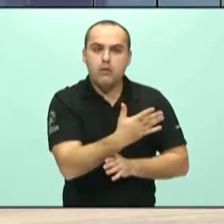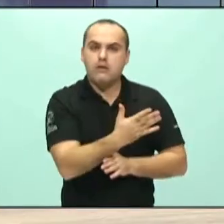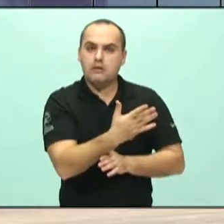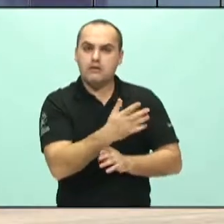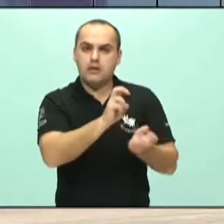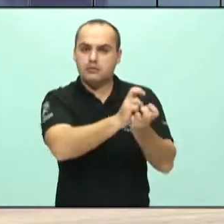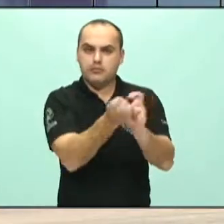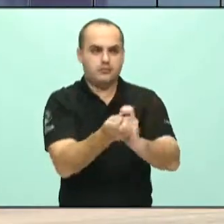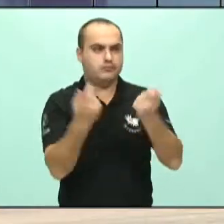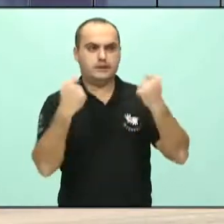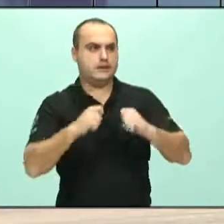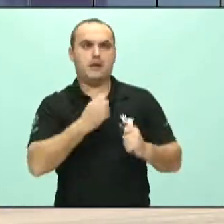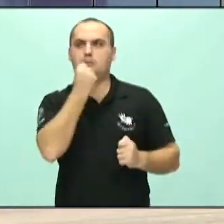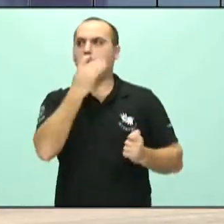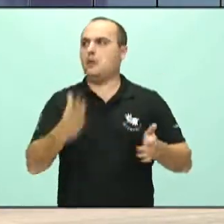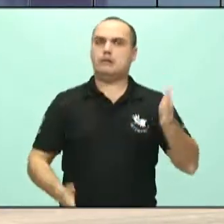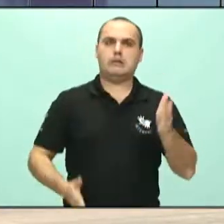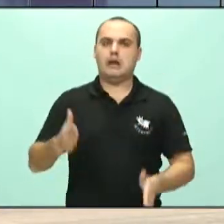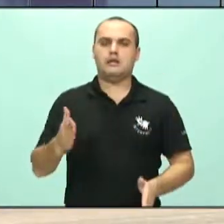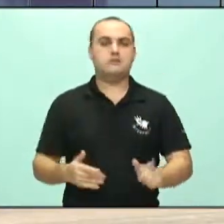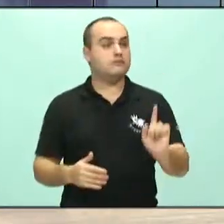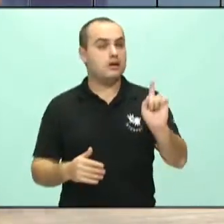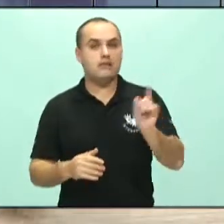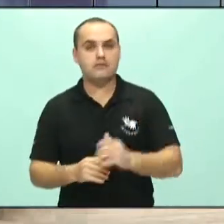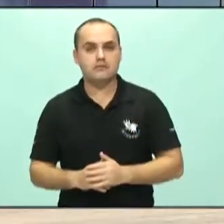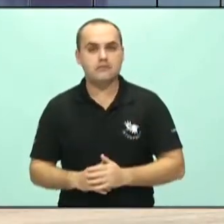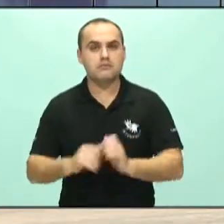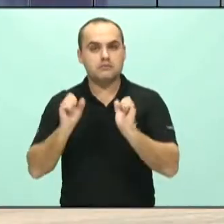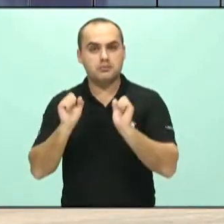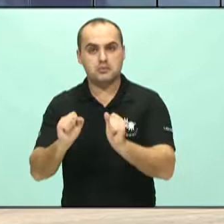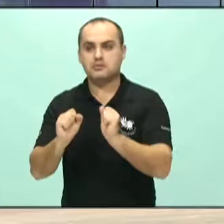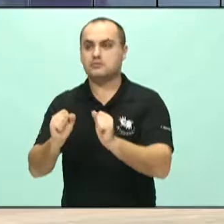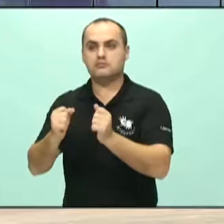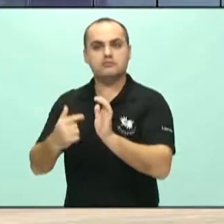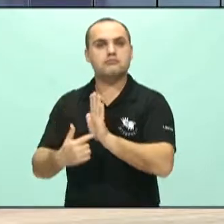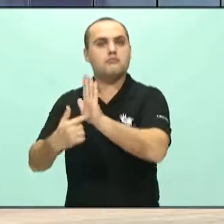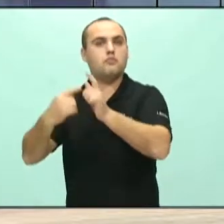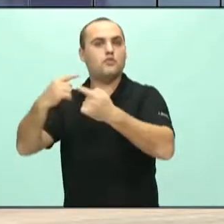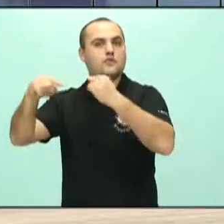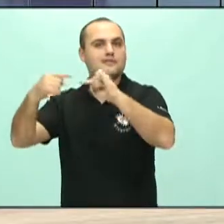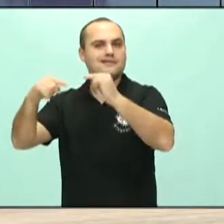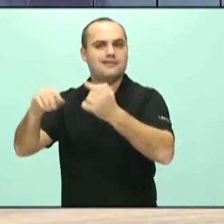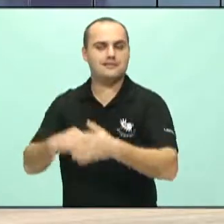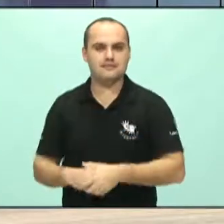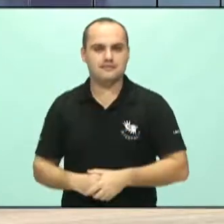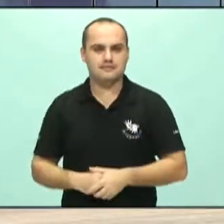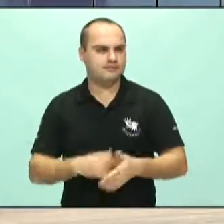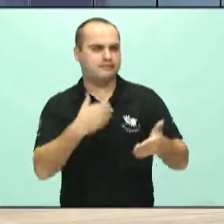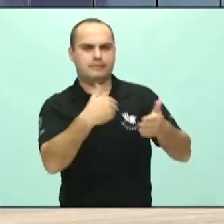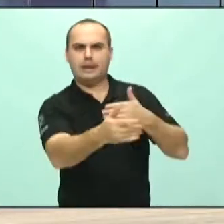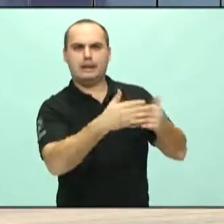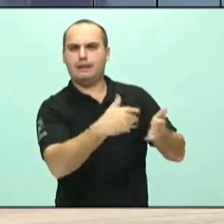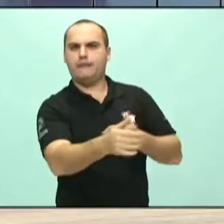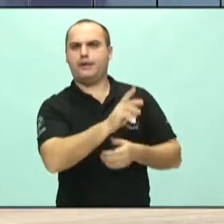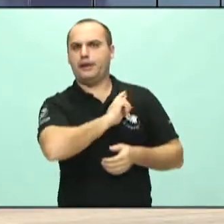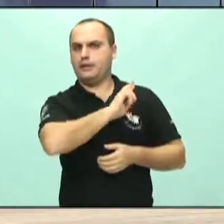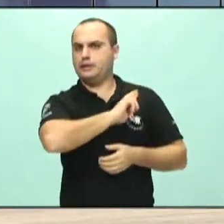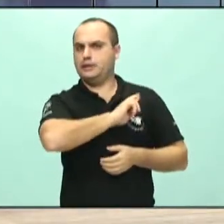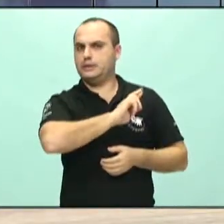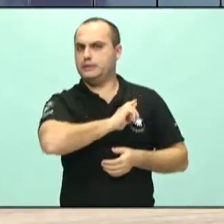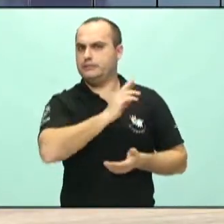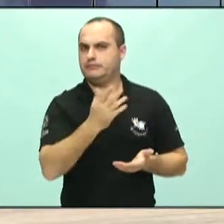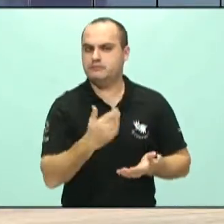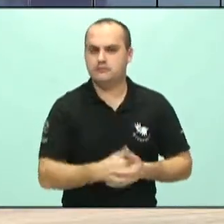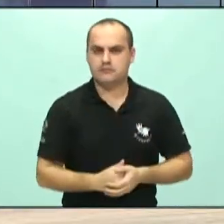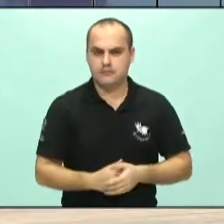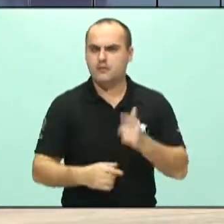porque a capoeira precisa das músicas. As músicas são da atualidade, são campanhas. Não tem nada a ver com religião, né? Porque